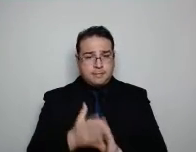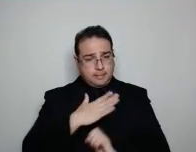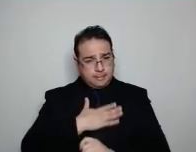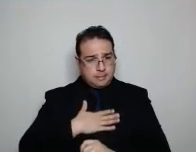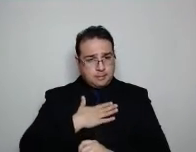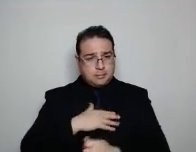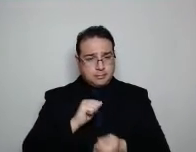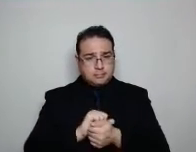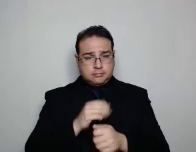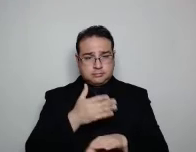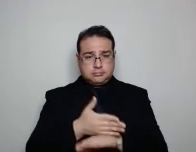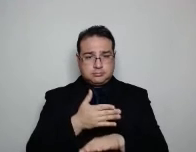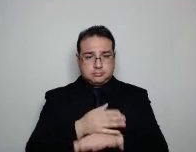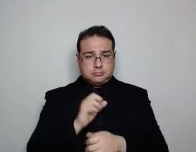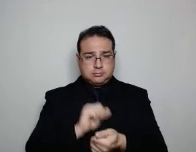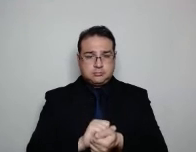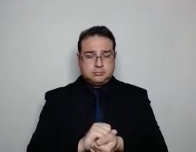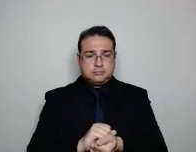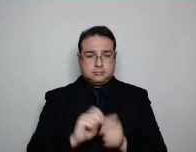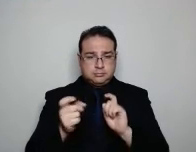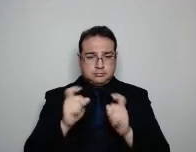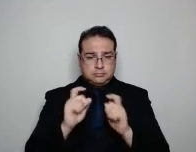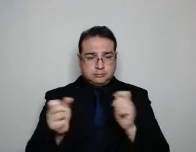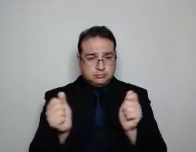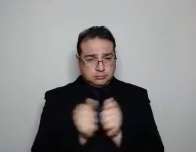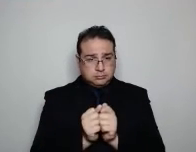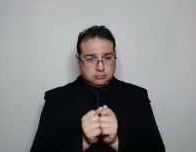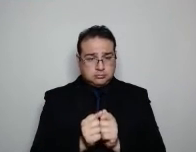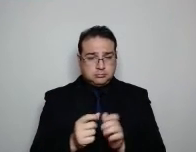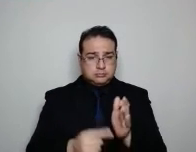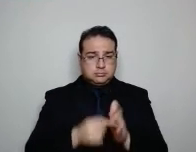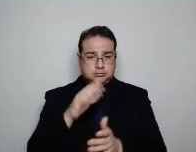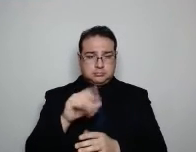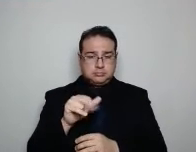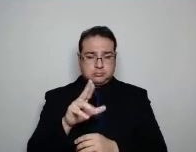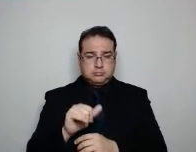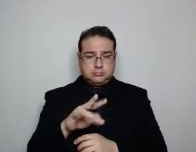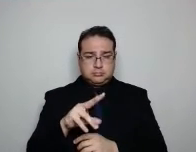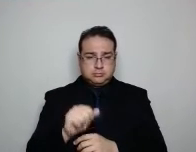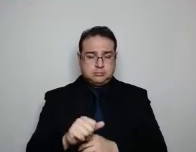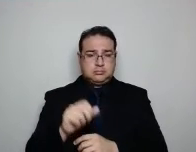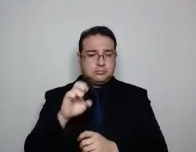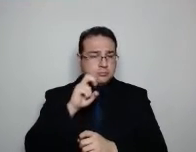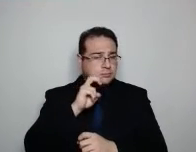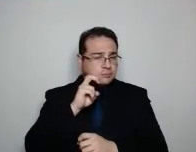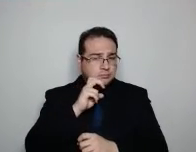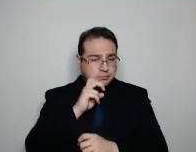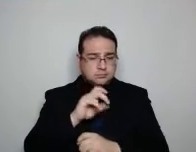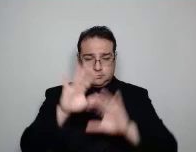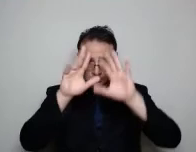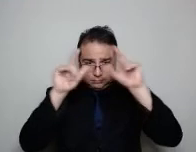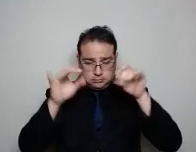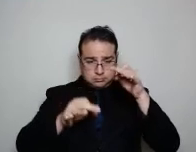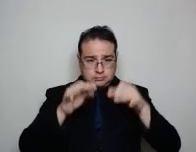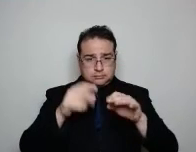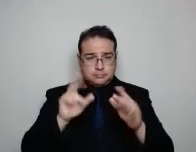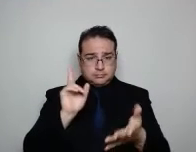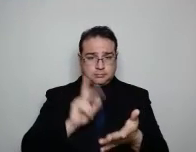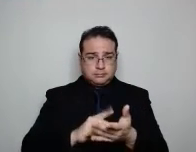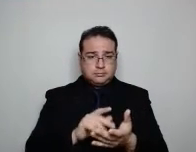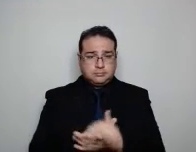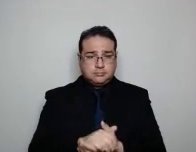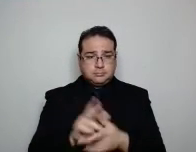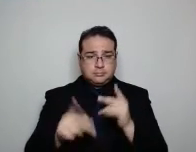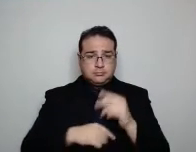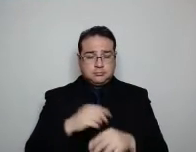participar dessa de uma sessão, né, da primeira Câmara Civil do Tribunal de Justiça do Rio Grande do Norte, que é realmente, e dizer do